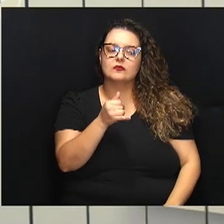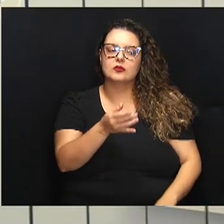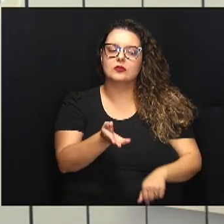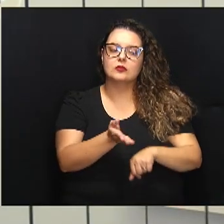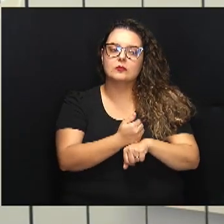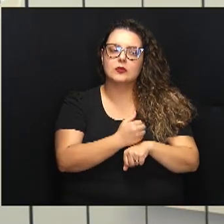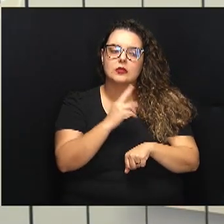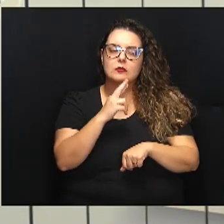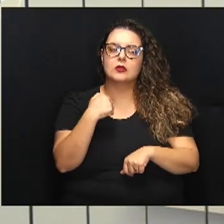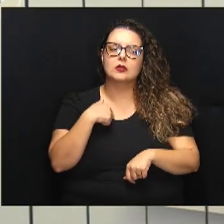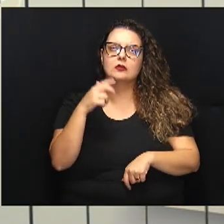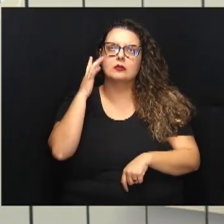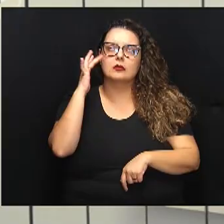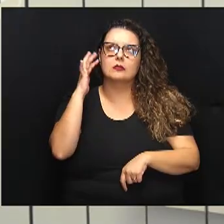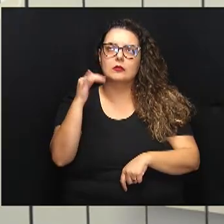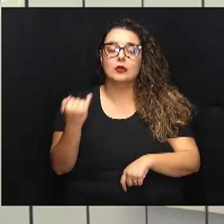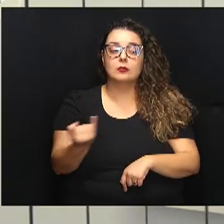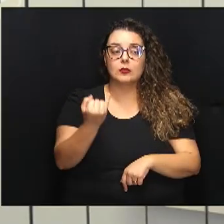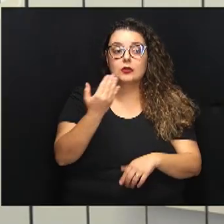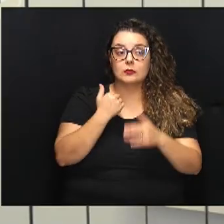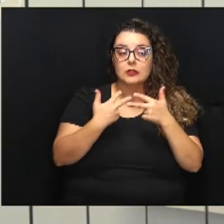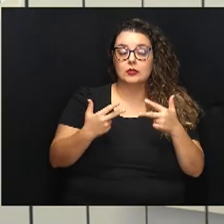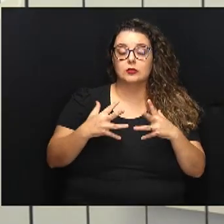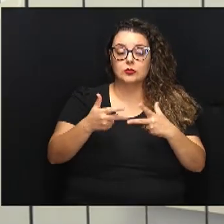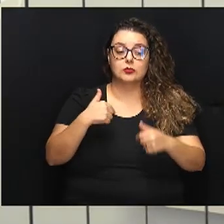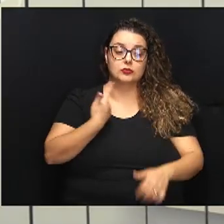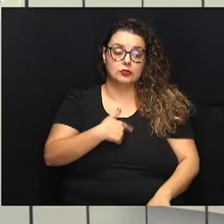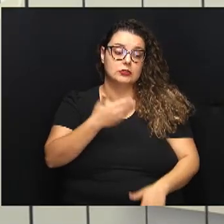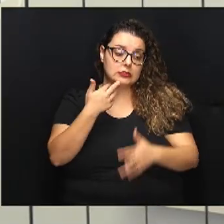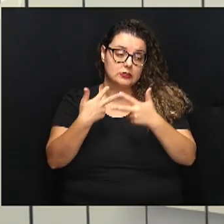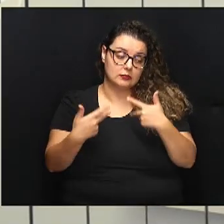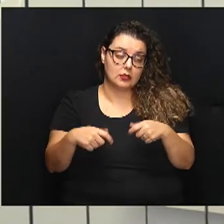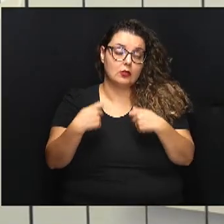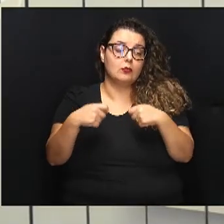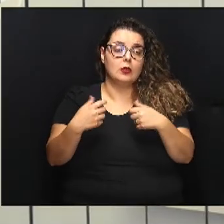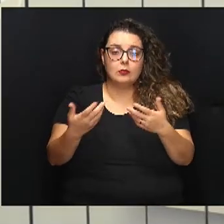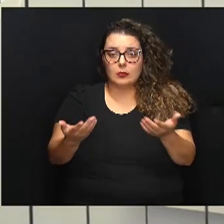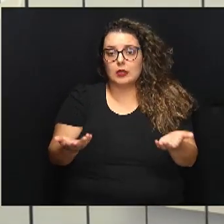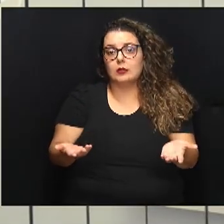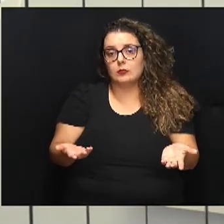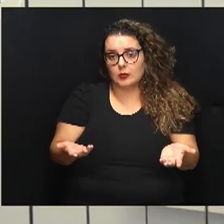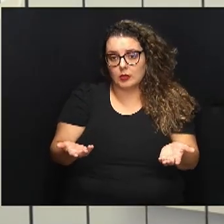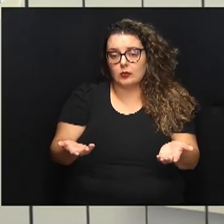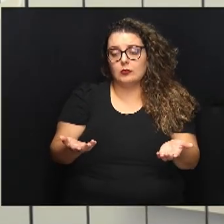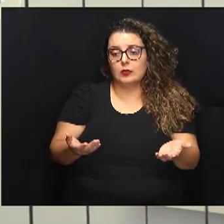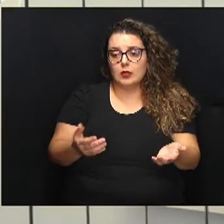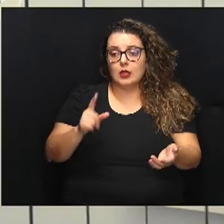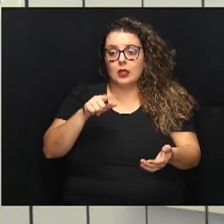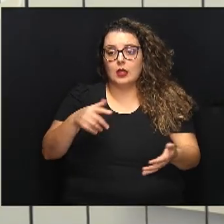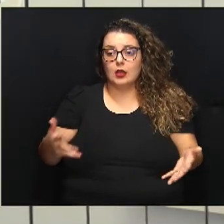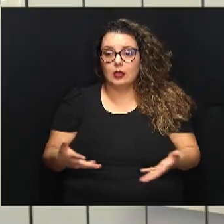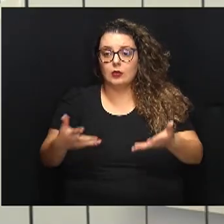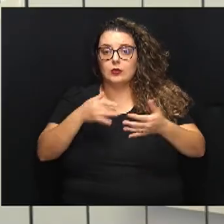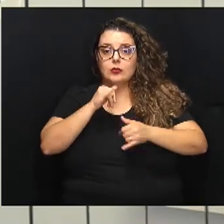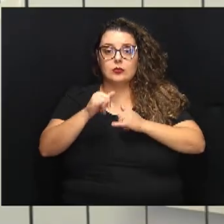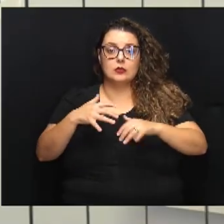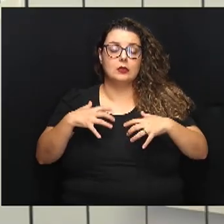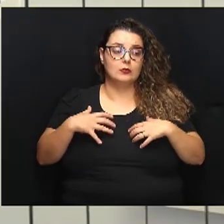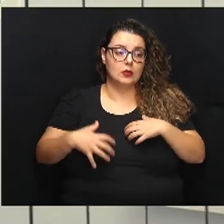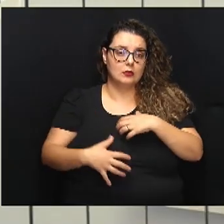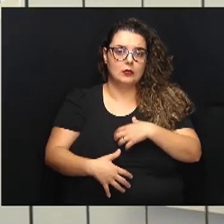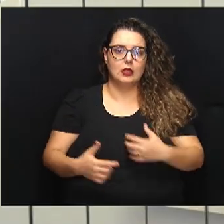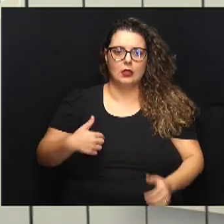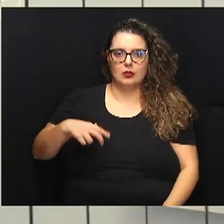estava pensando aqui, todos nós precisamos nos alimentar, é uma necessidade, é combustível para o nosso organismo.